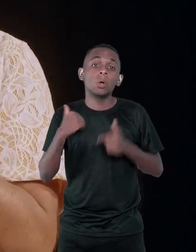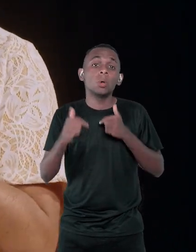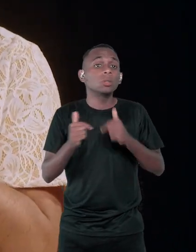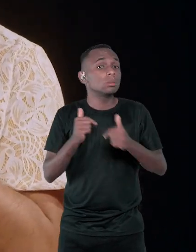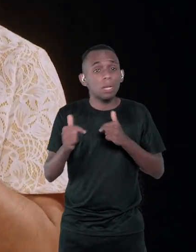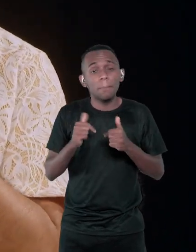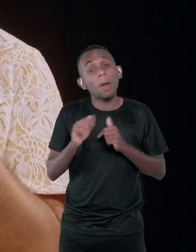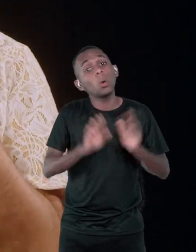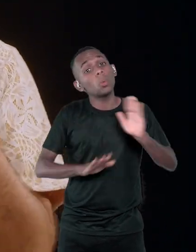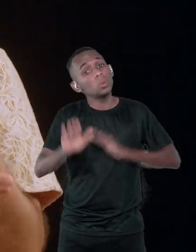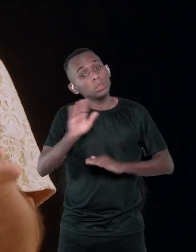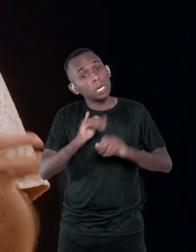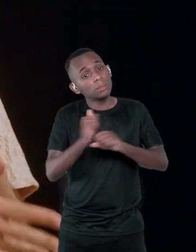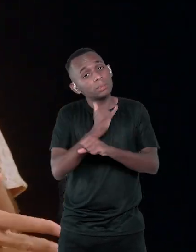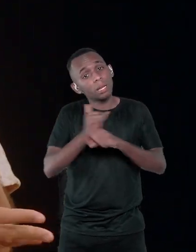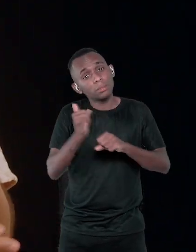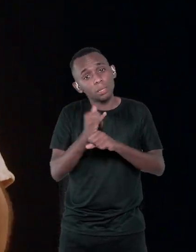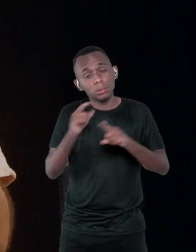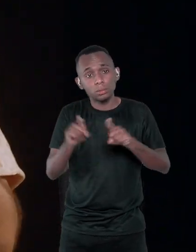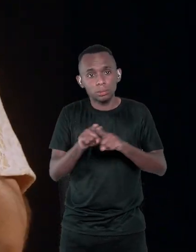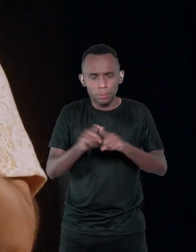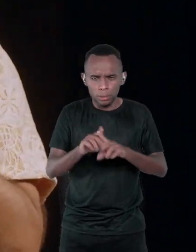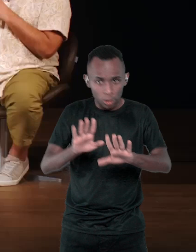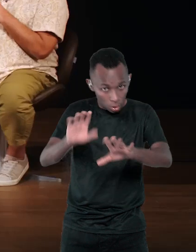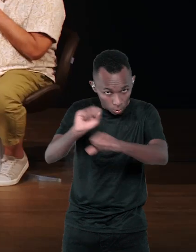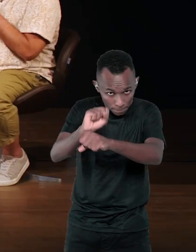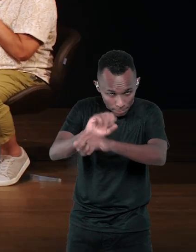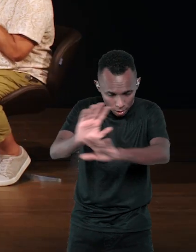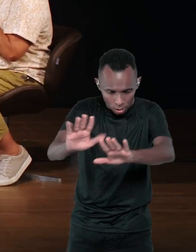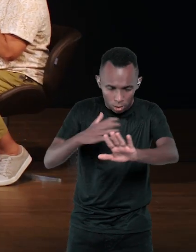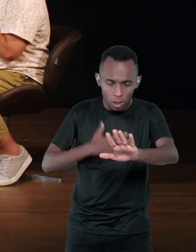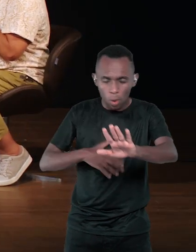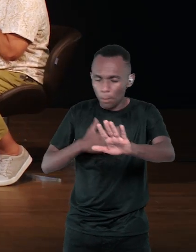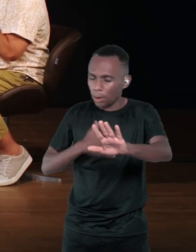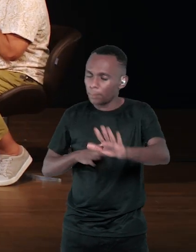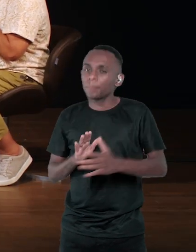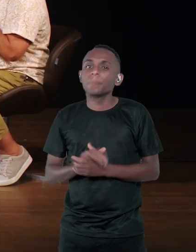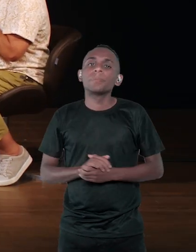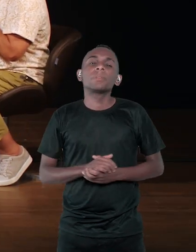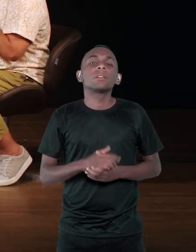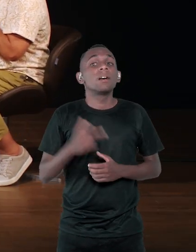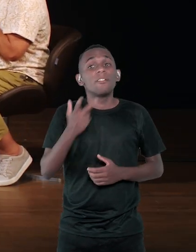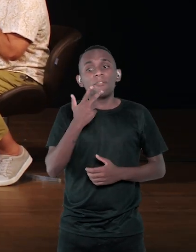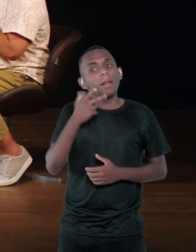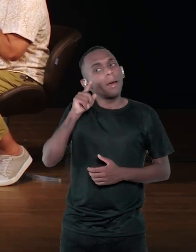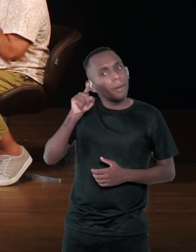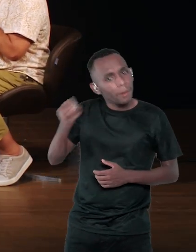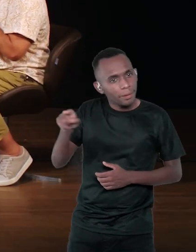esse mesmo cuidado. E que, às vezes, eu passo... Não, aí, peraí, eu tenho que falar. Gente, falando do Zeca,